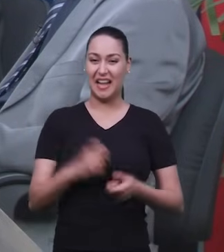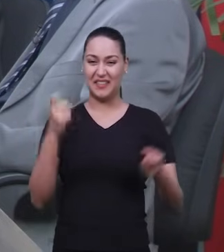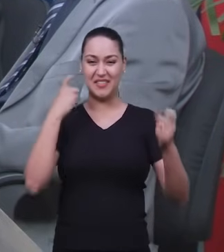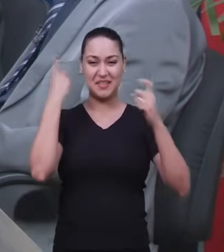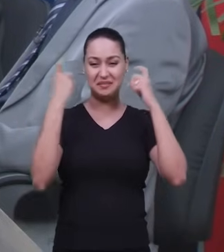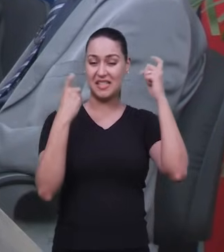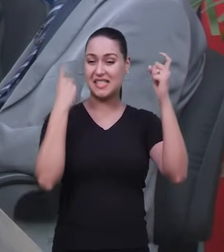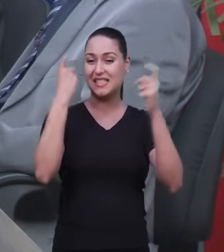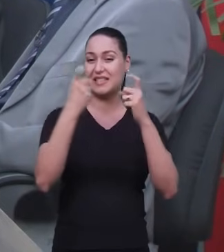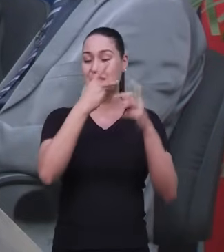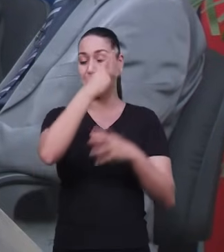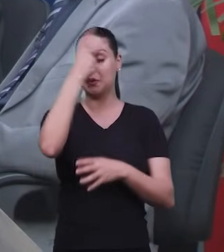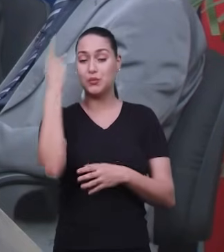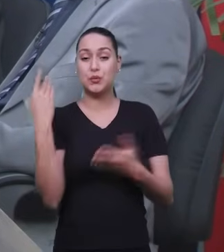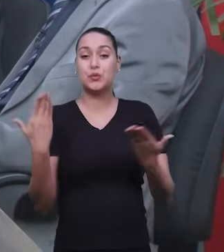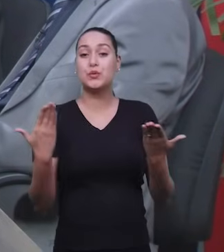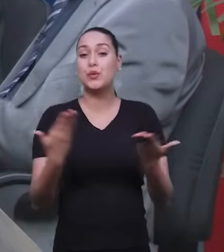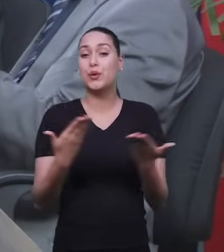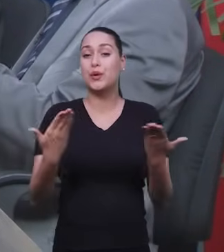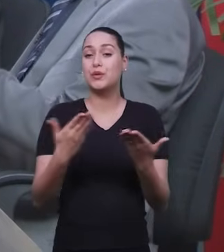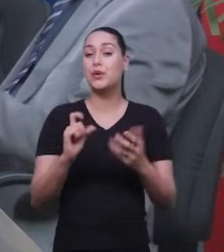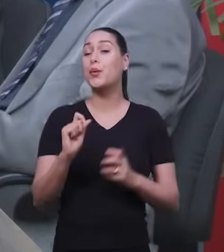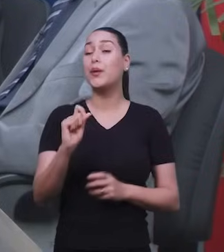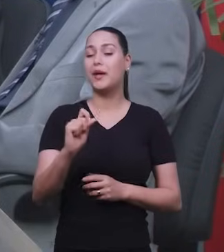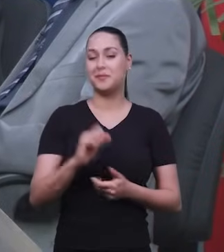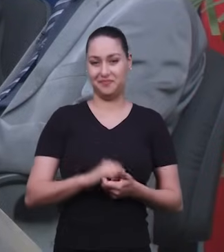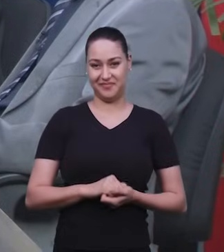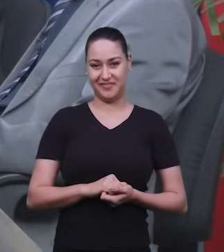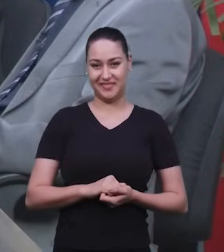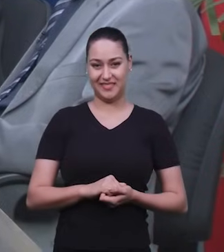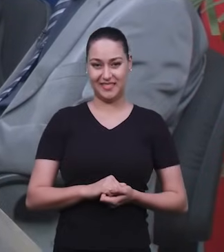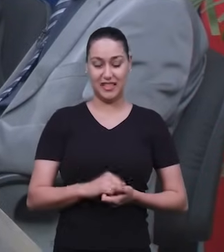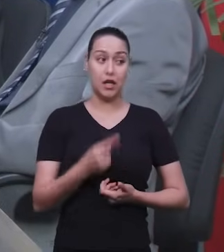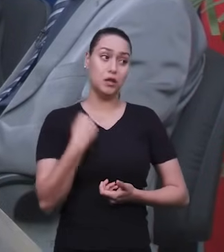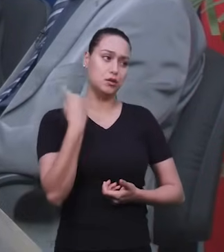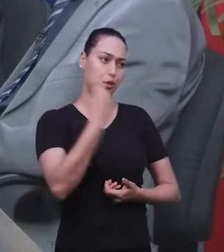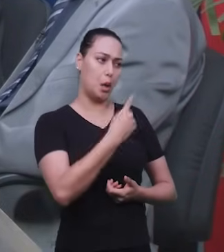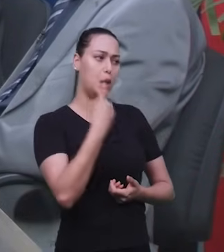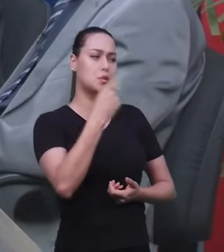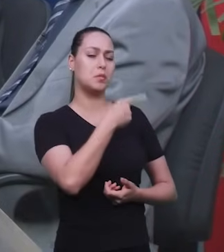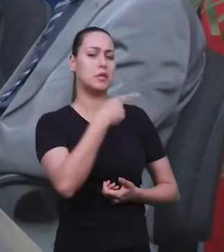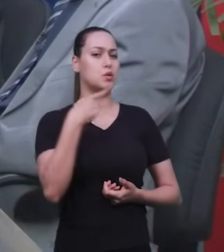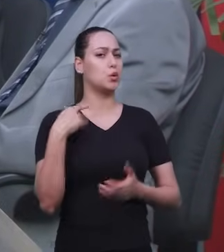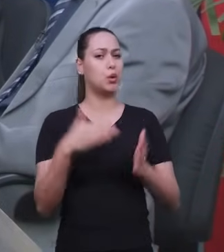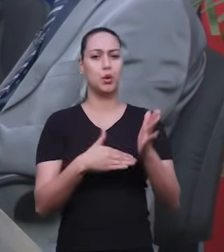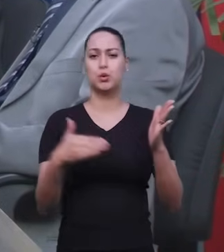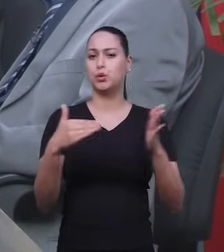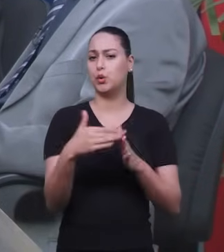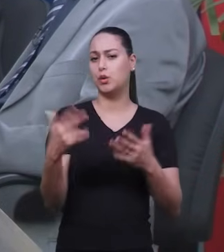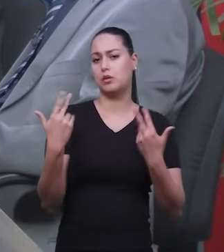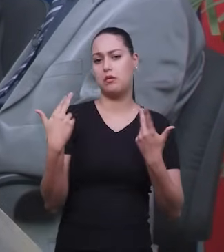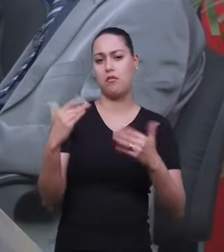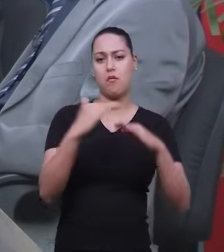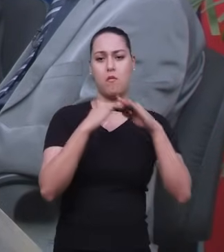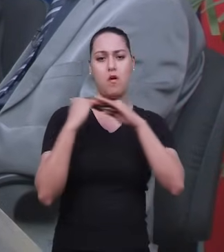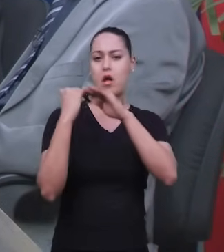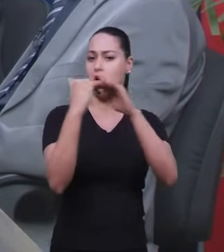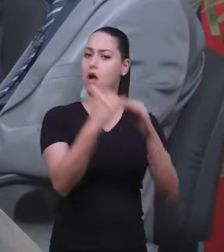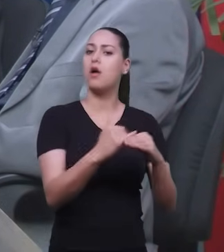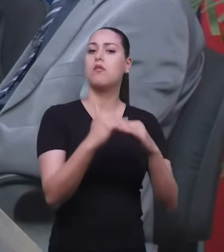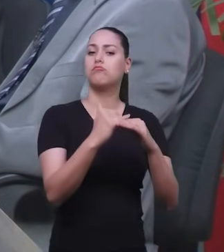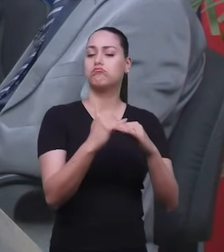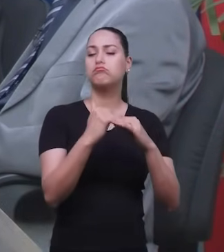das pessoas hoje. Né? Nós temos, todos os pastores, a mesma coisa, temos uma demanda